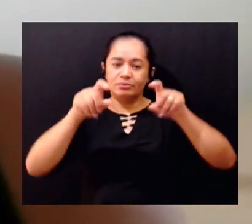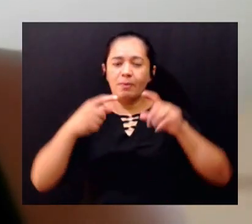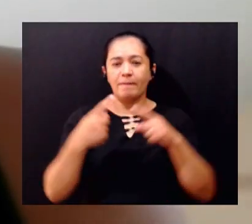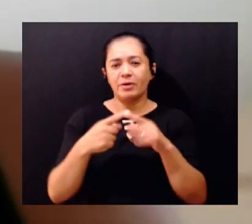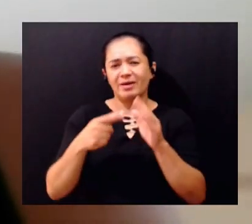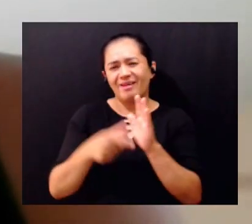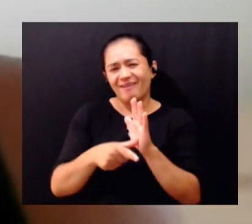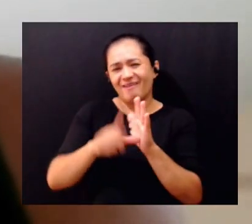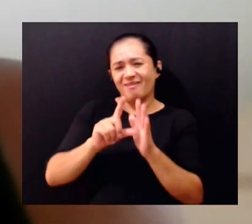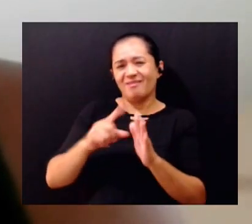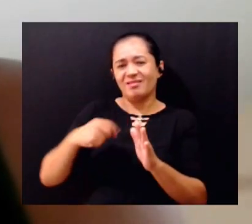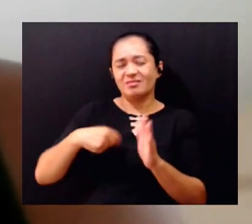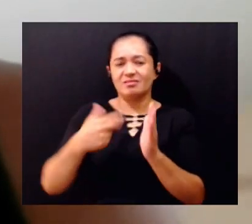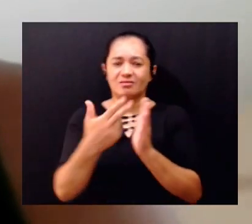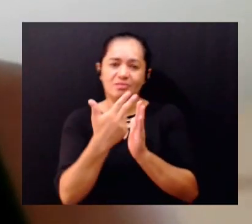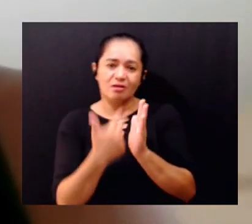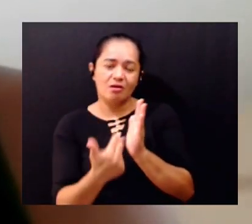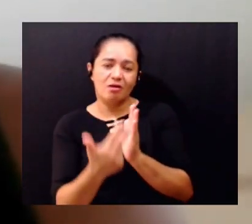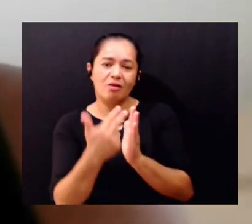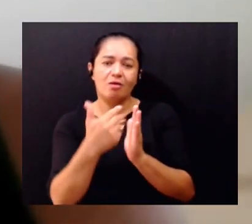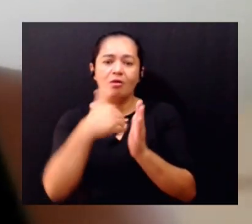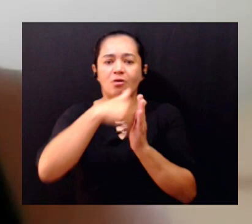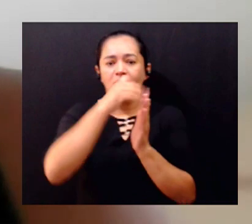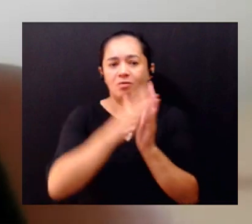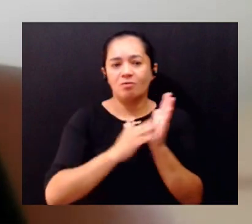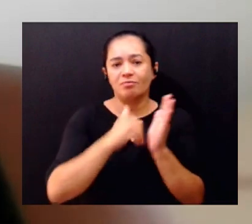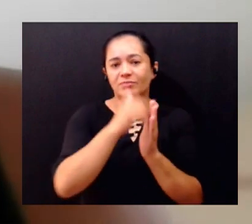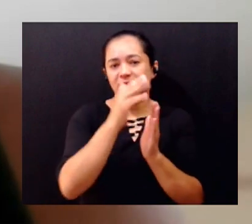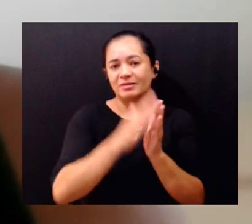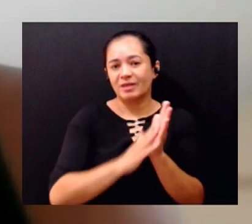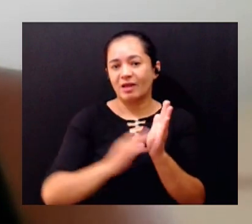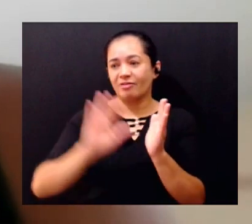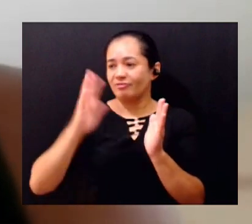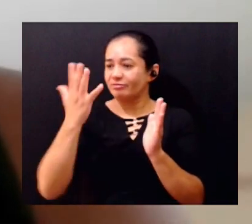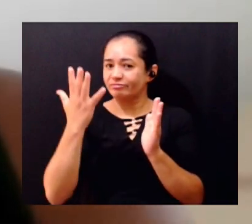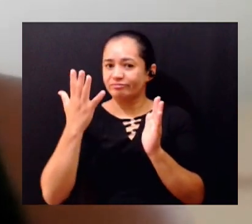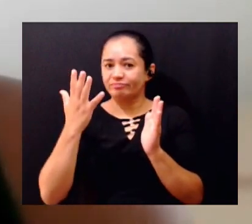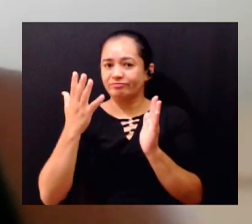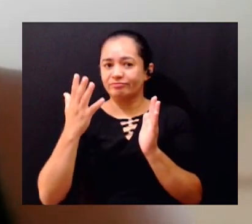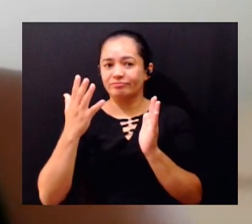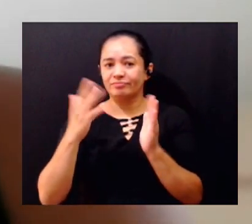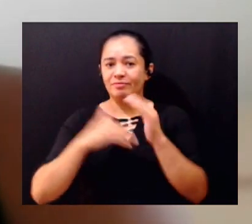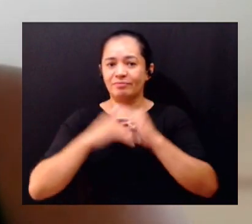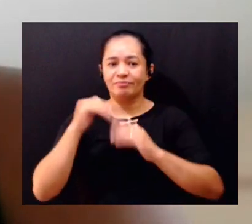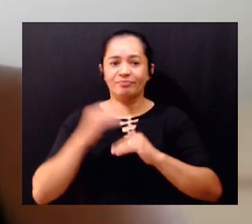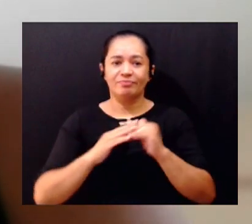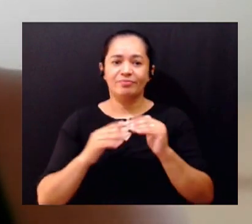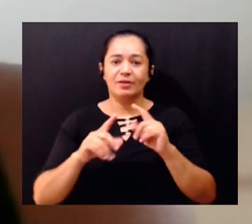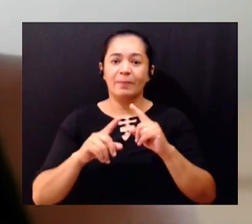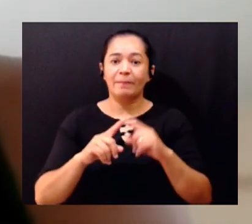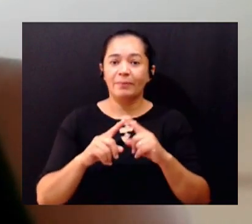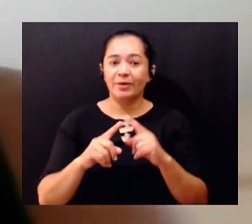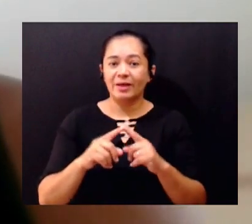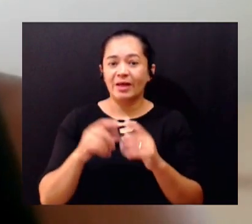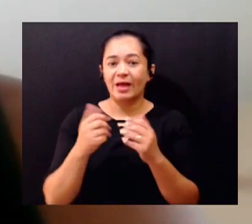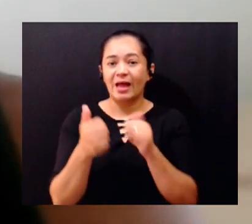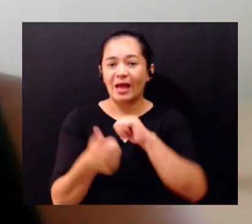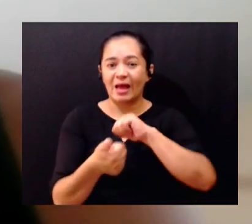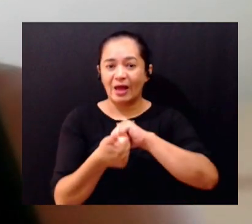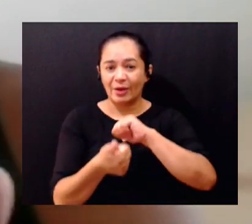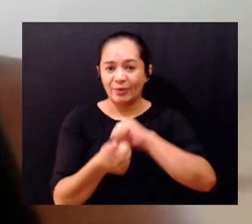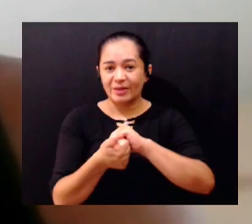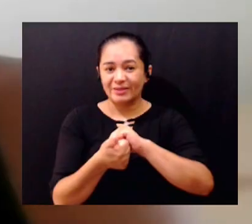Ecoline, porque eu acho que a qualidade final para impressão é melhor e para a internet também.